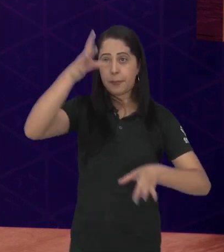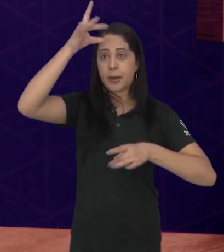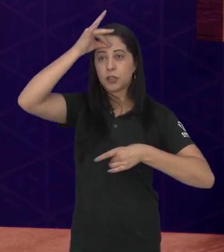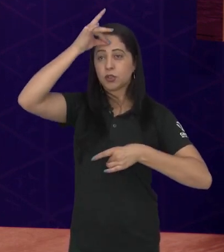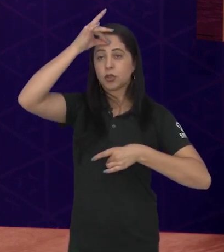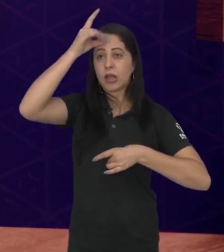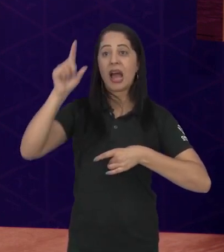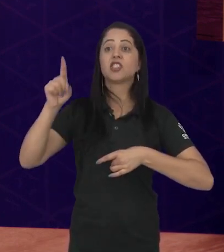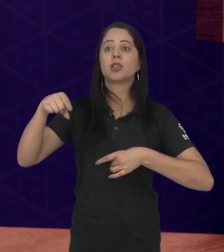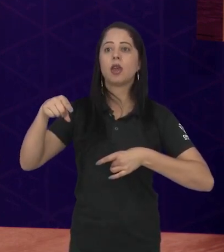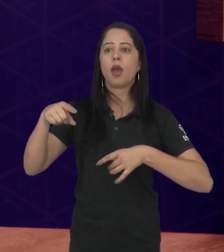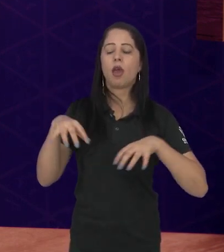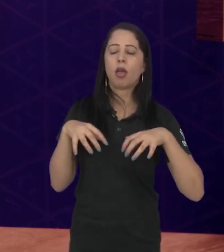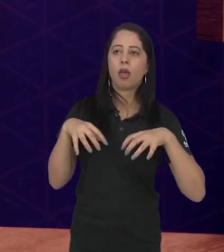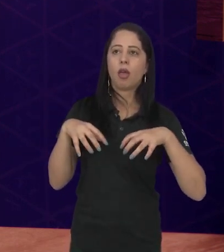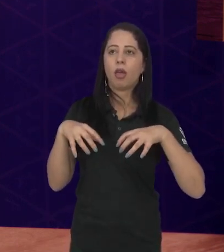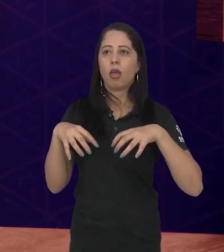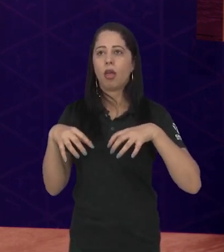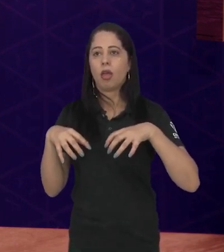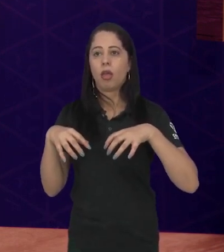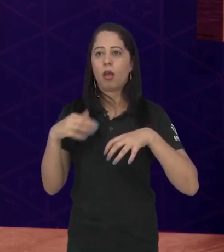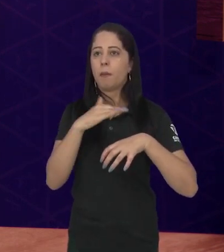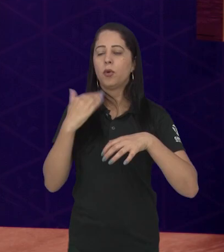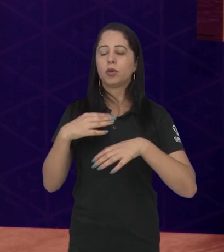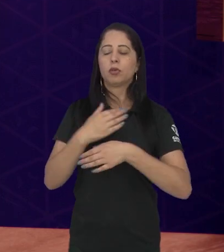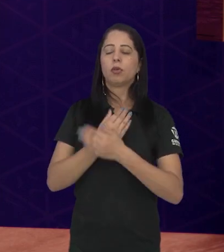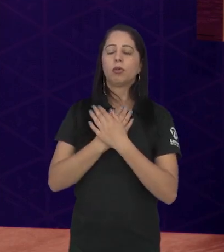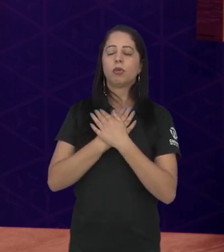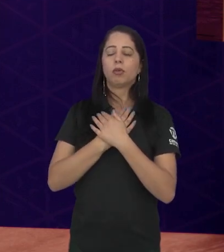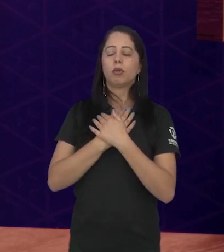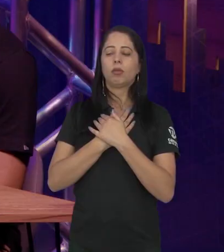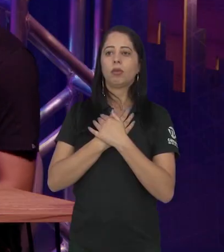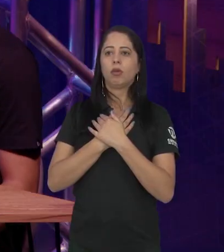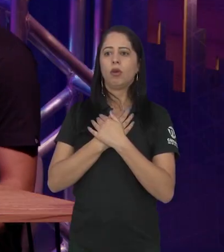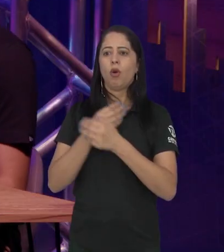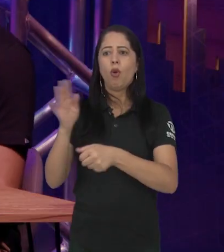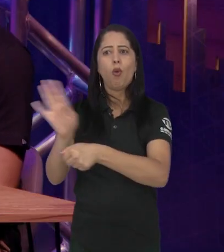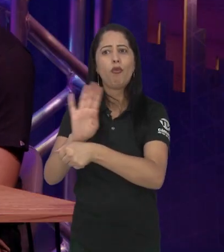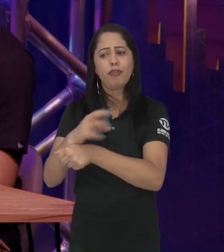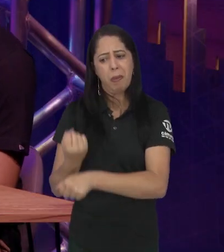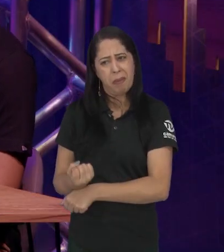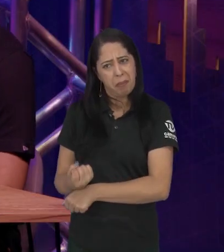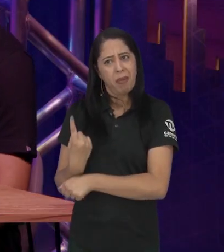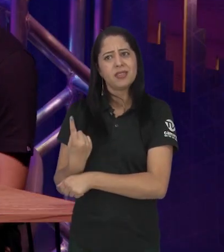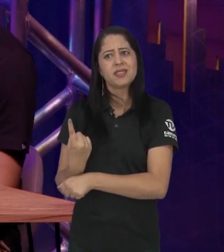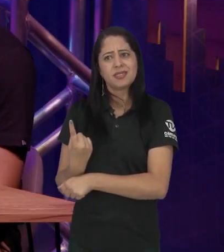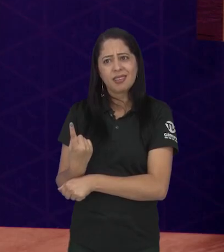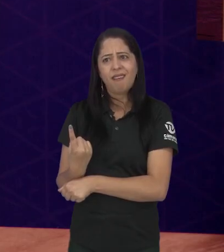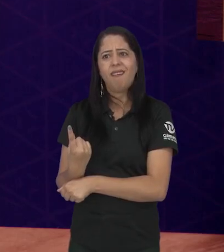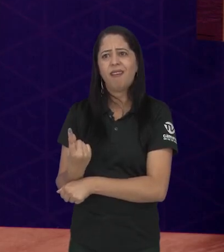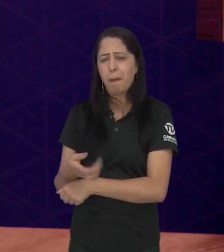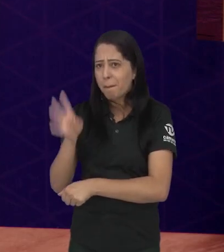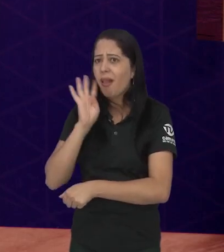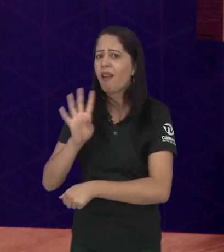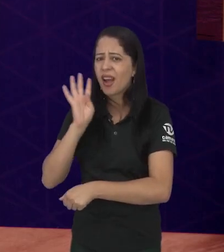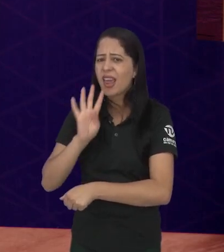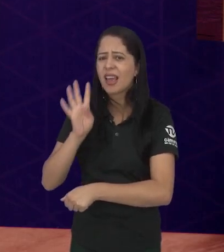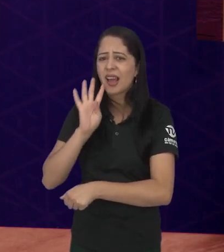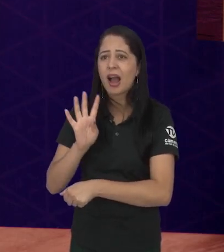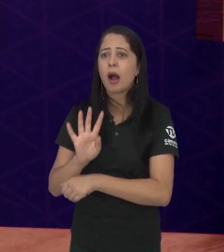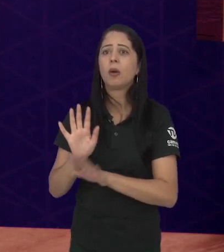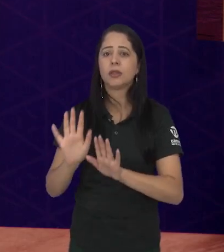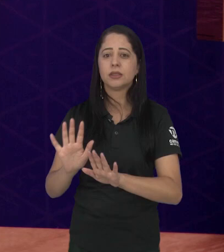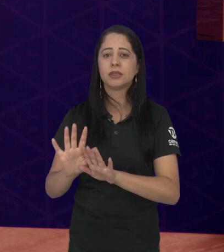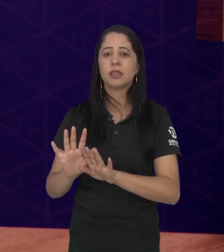um cadáver. Ele é um morto no filme, assim. O filme é todo alternativão e tal. É um cara que